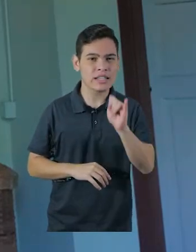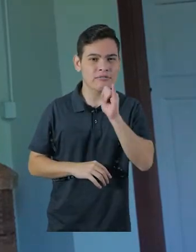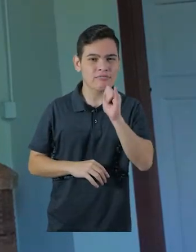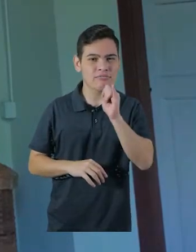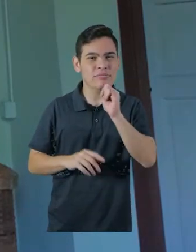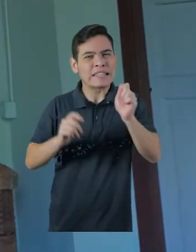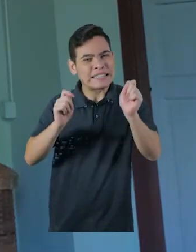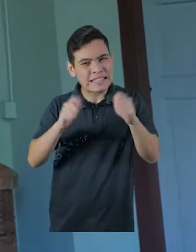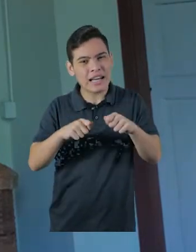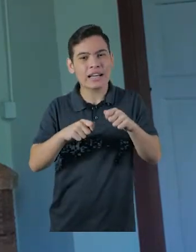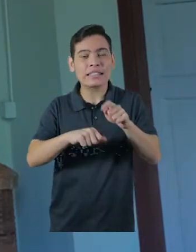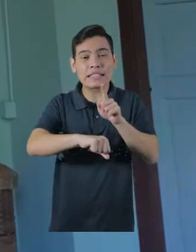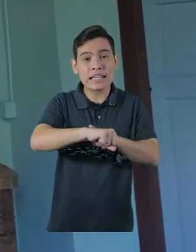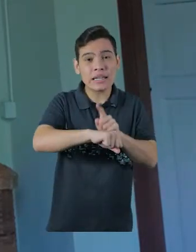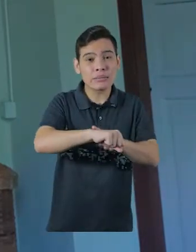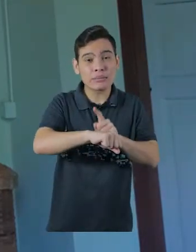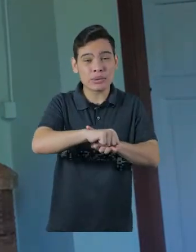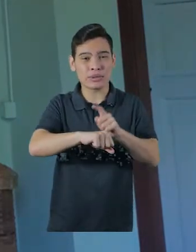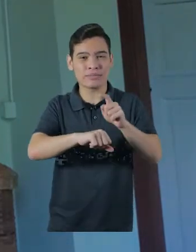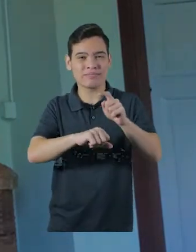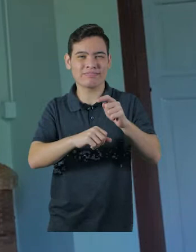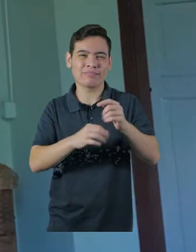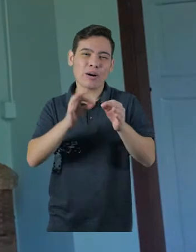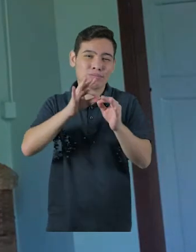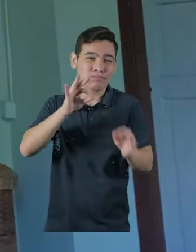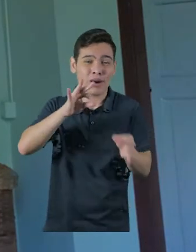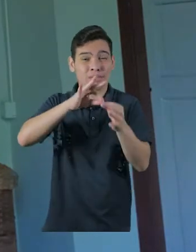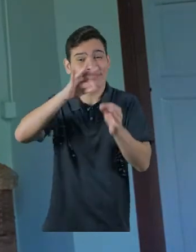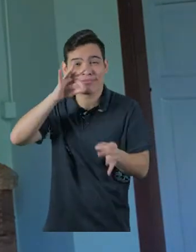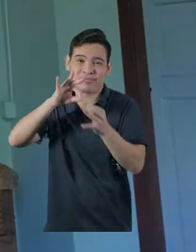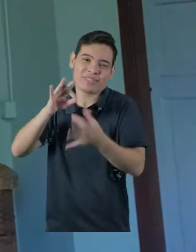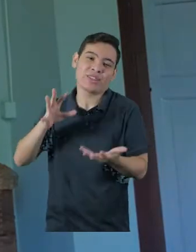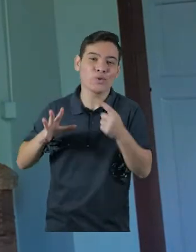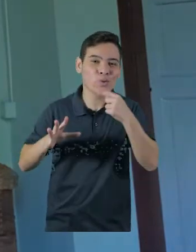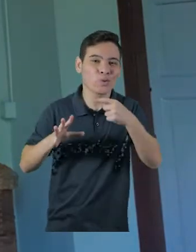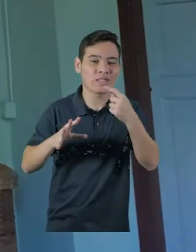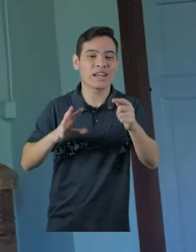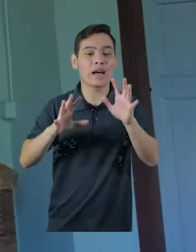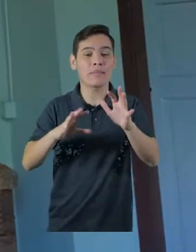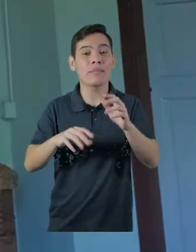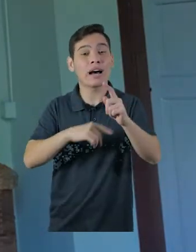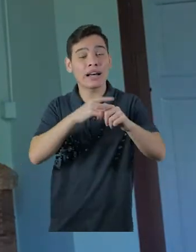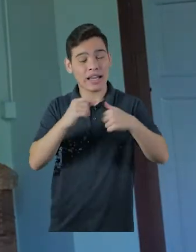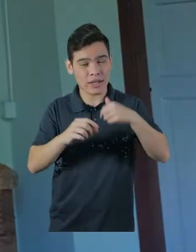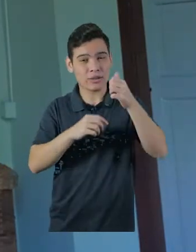bastante tempo explicando cada uma. Eu só vou indicar quais são, para vocês